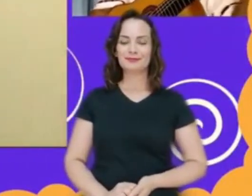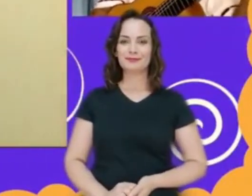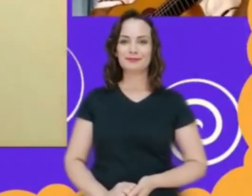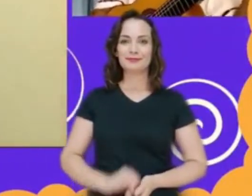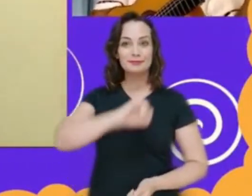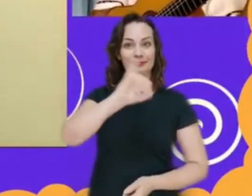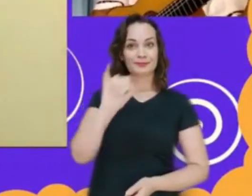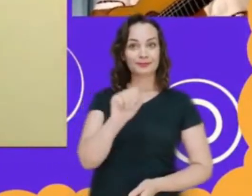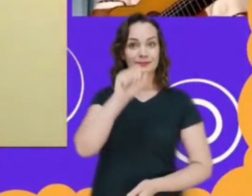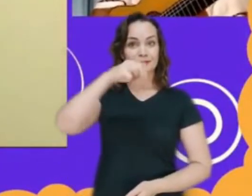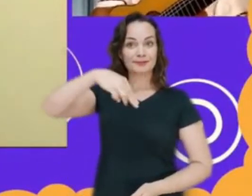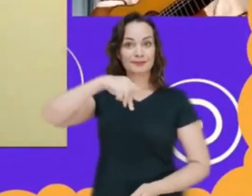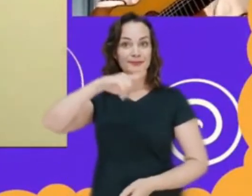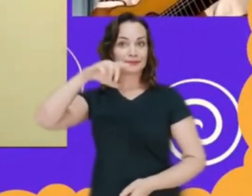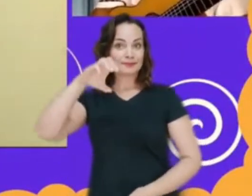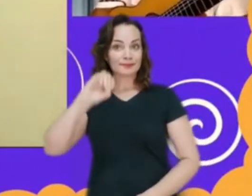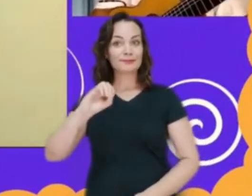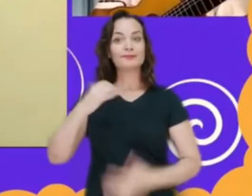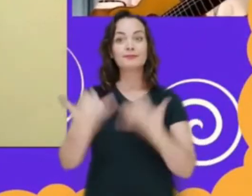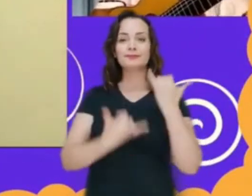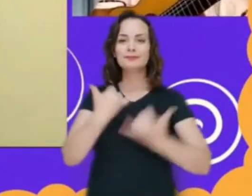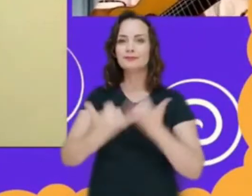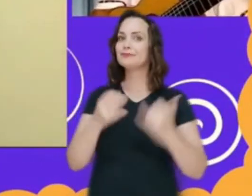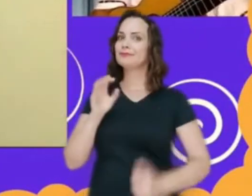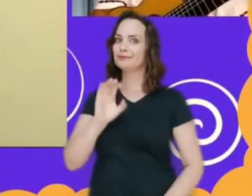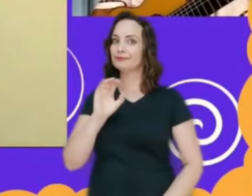então Ô, Jamelão Essa brincadeira é o seguinte